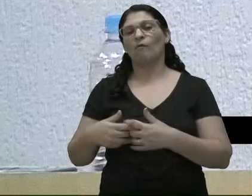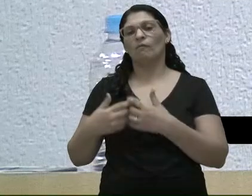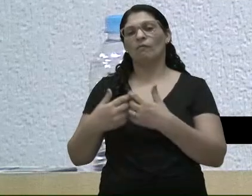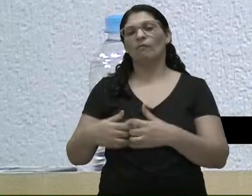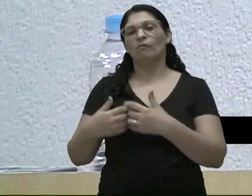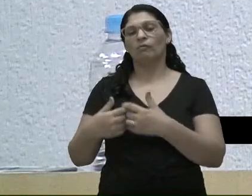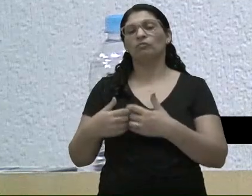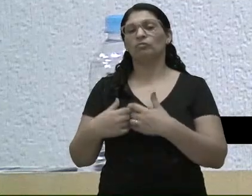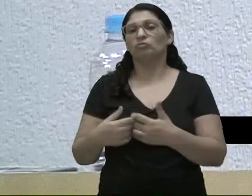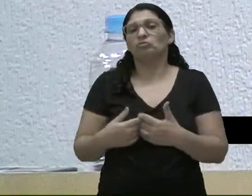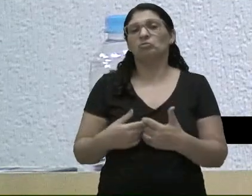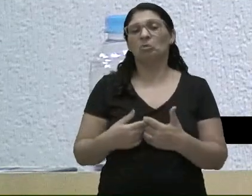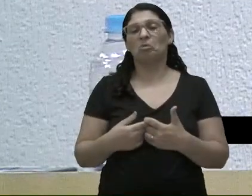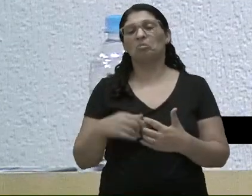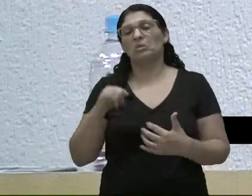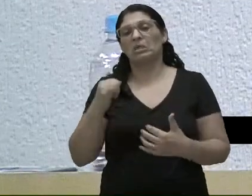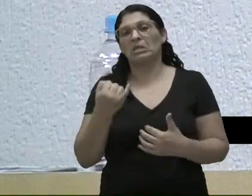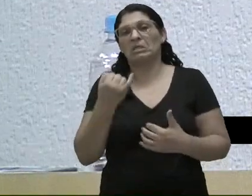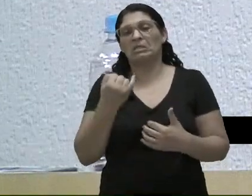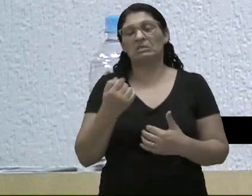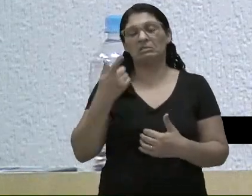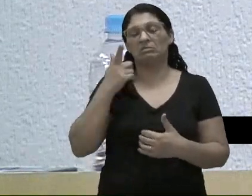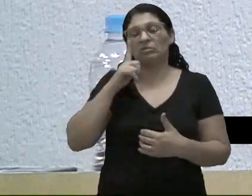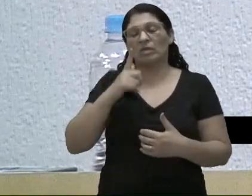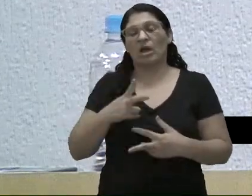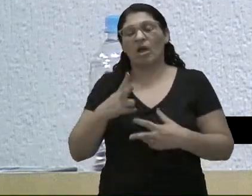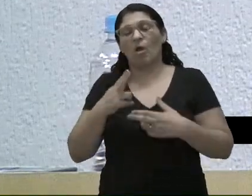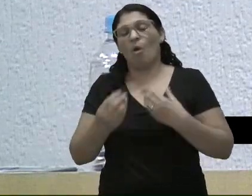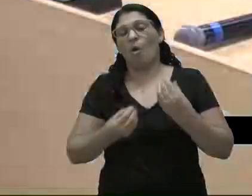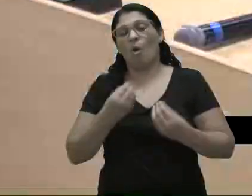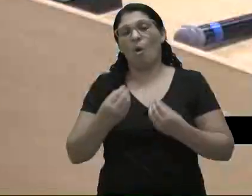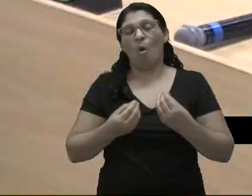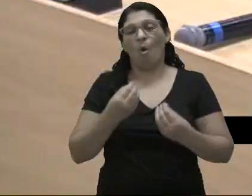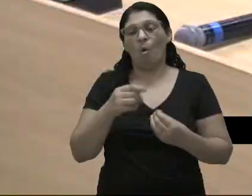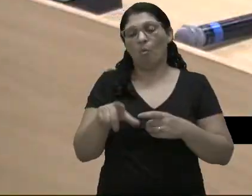de desempate, certinho?